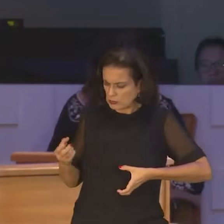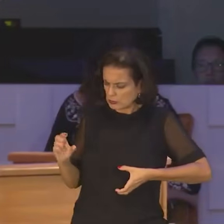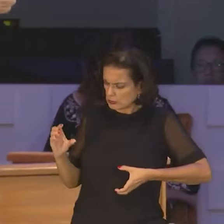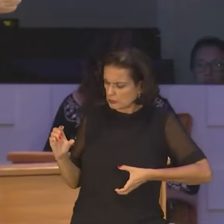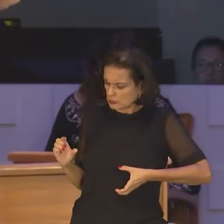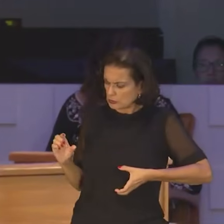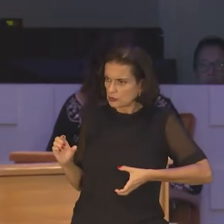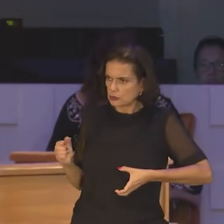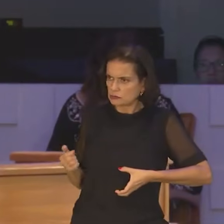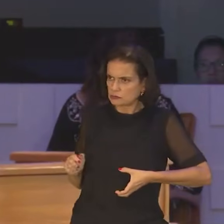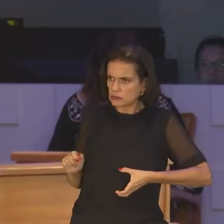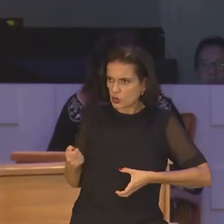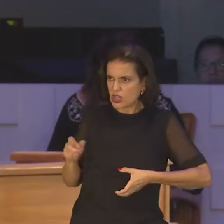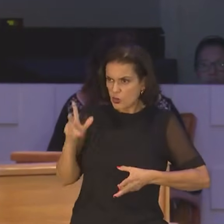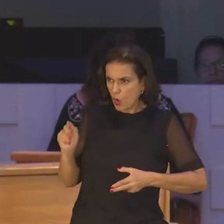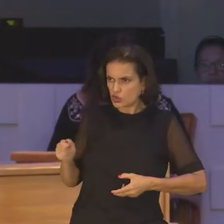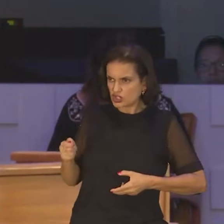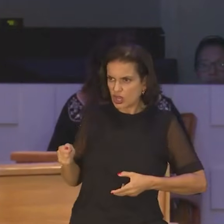assim, como um chaveiro.